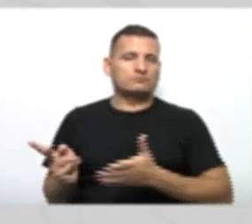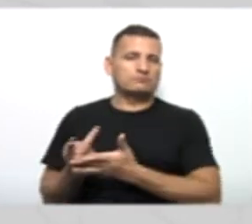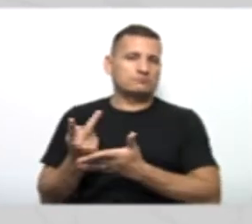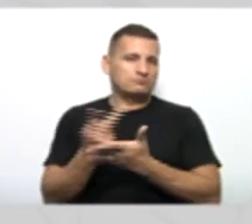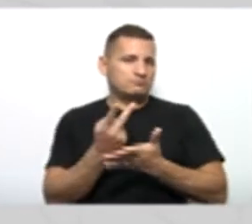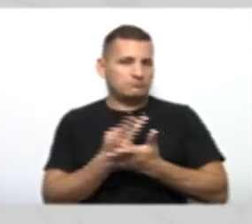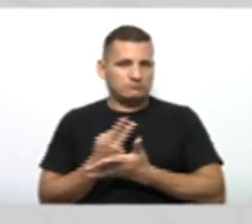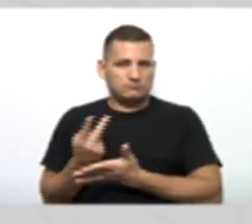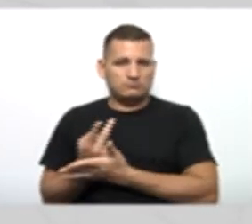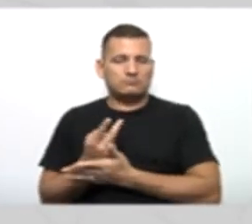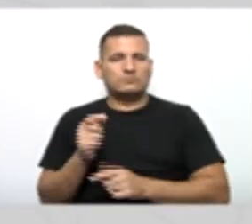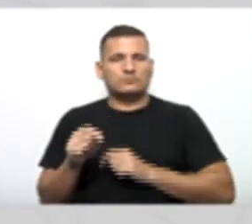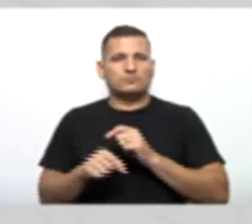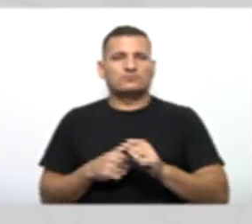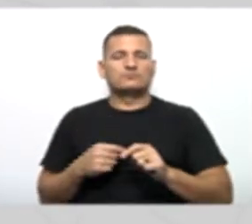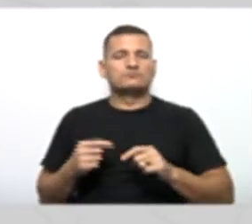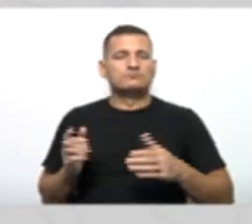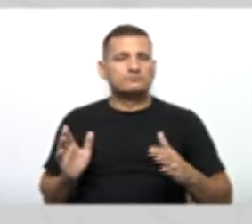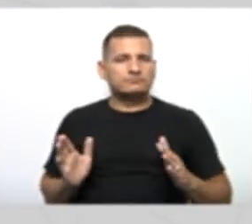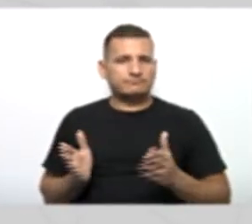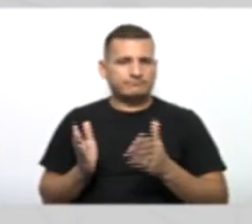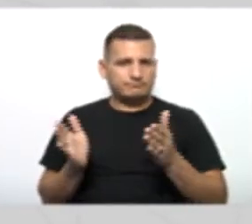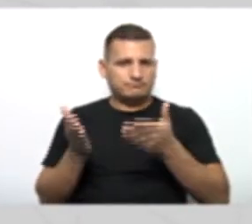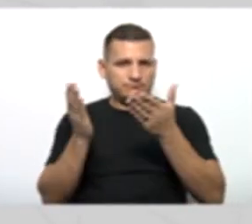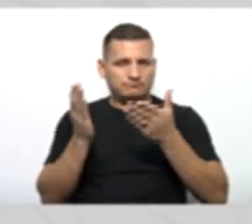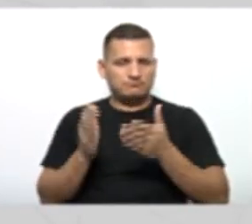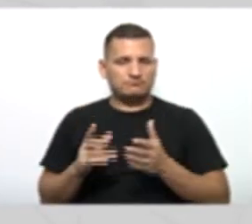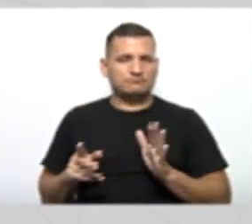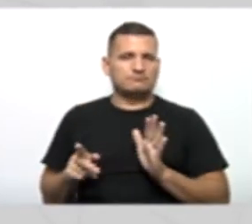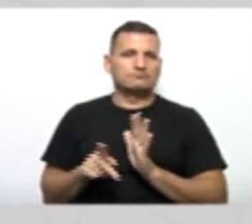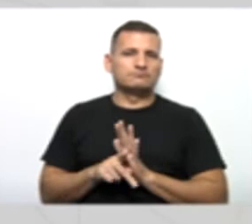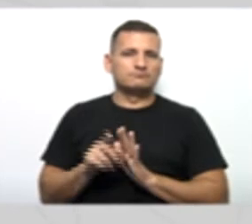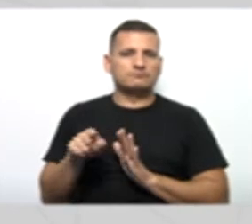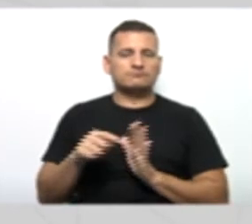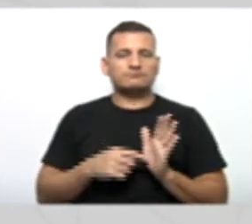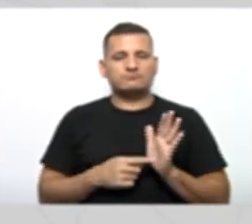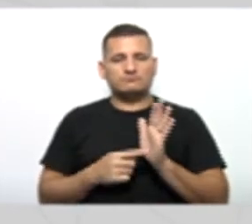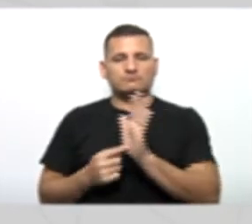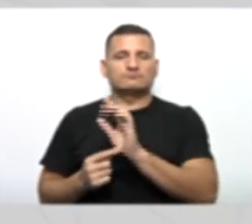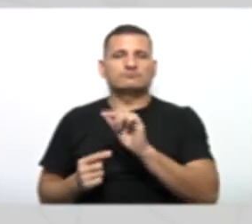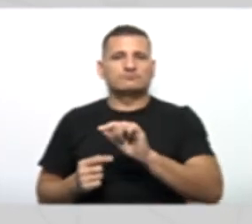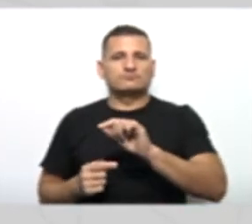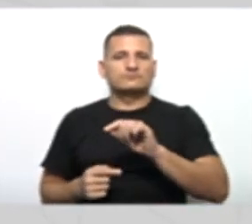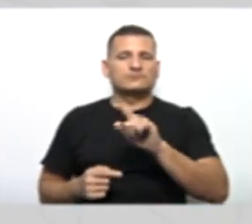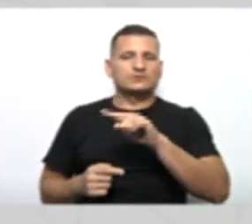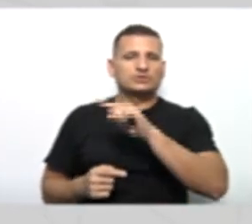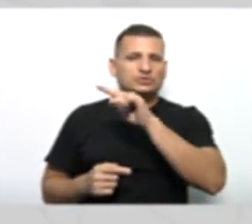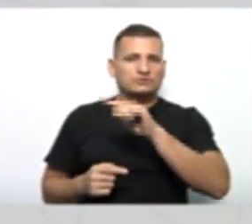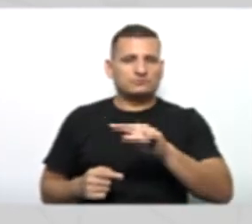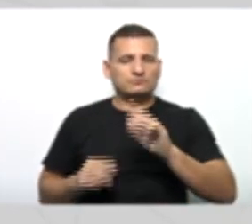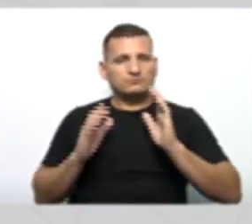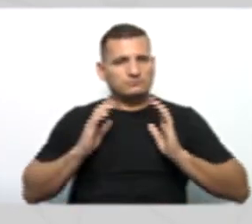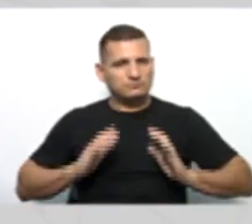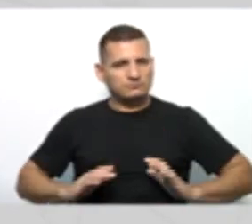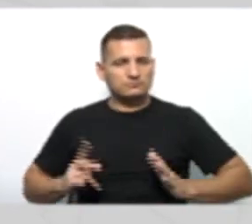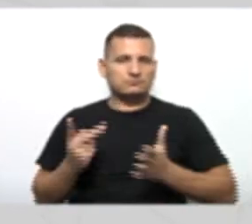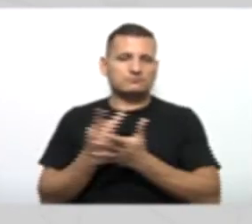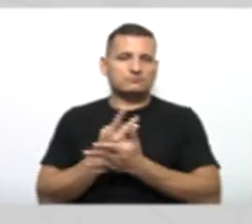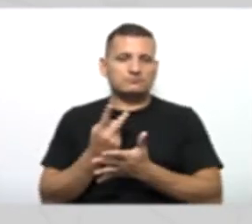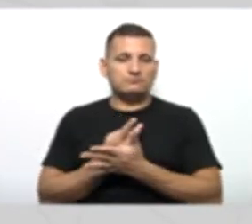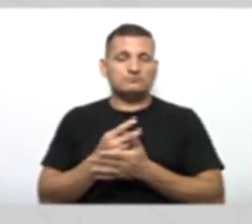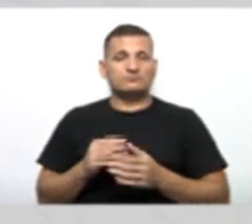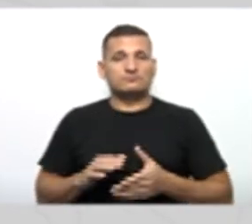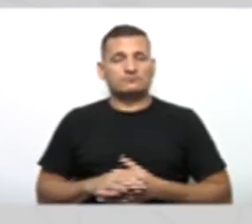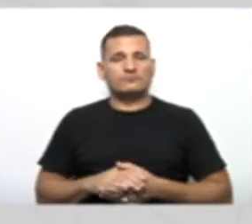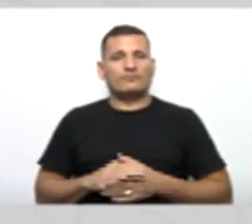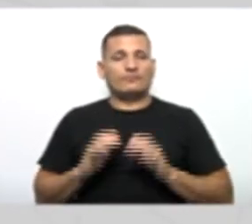definição de incentivos apropriados e revela-se eficaz na eliminação do comportamento indesejável né o código de